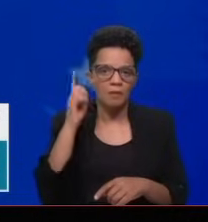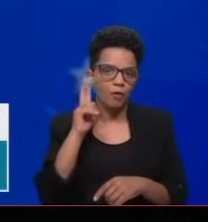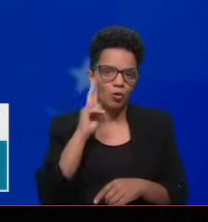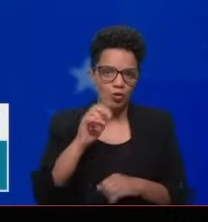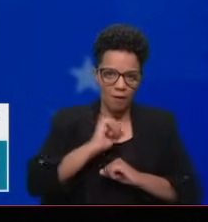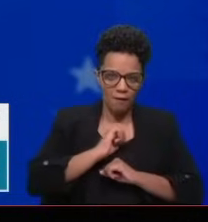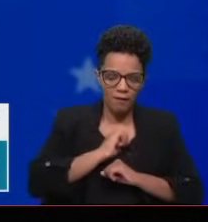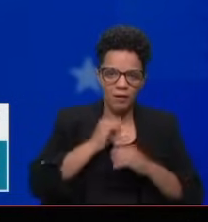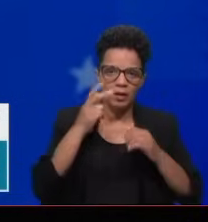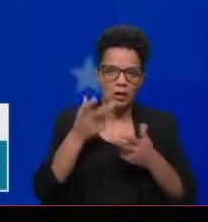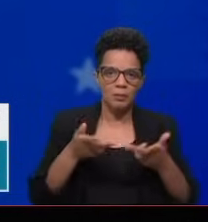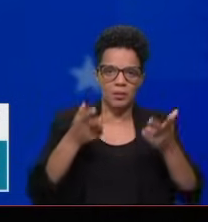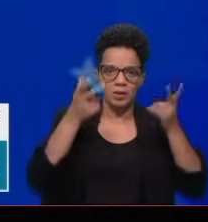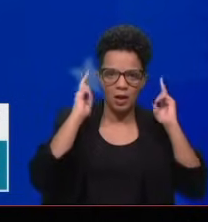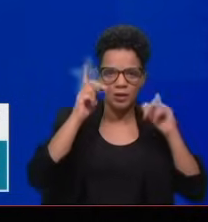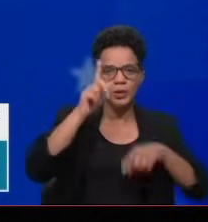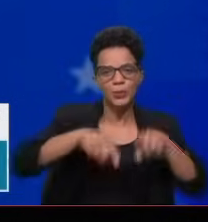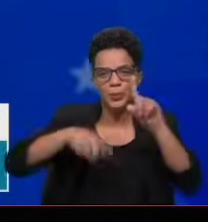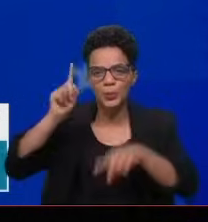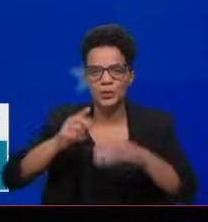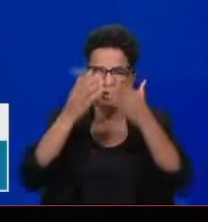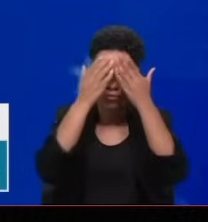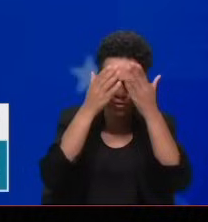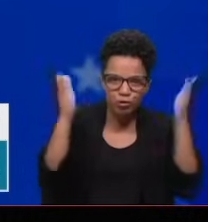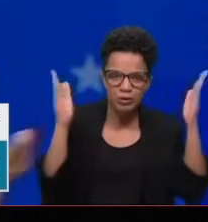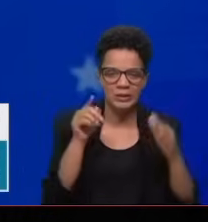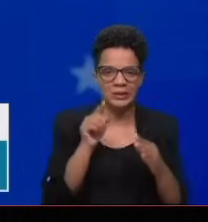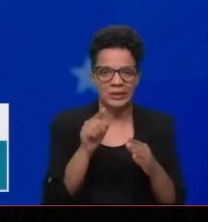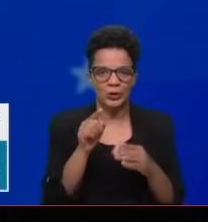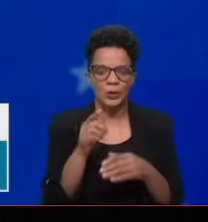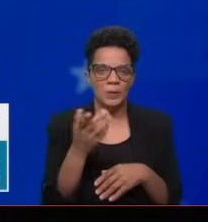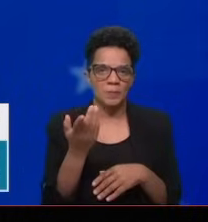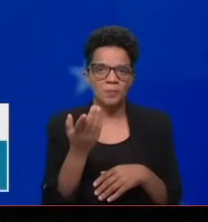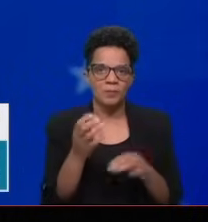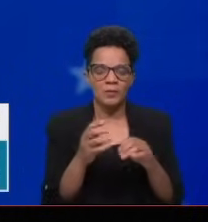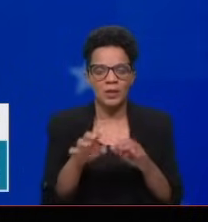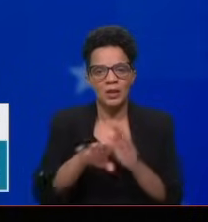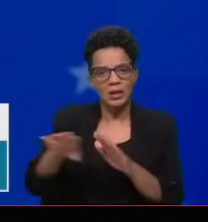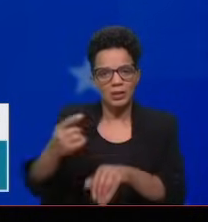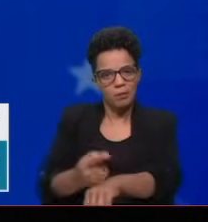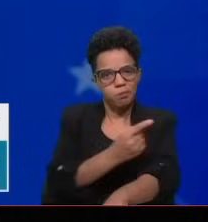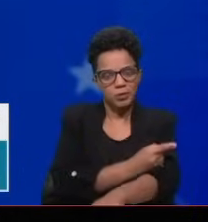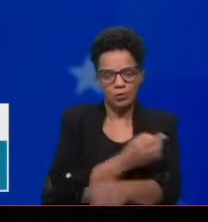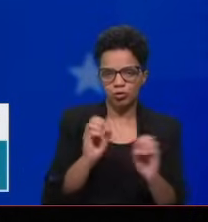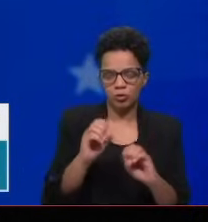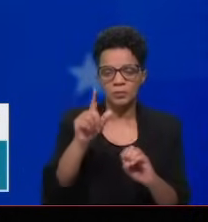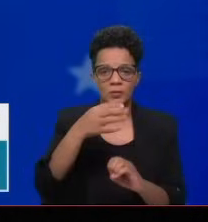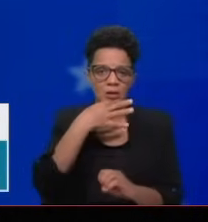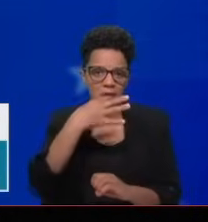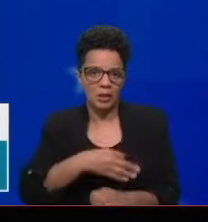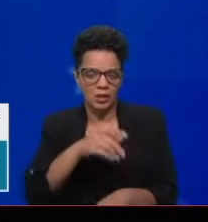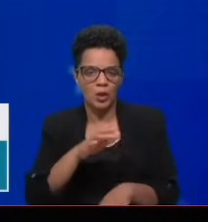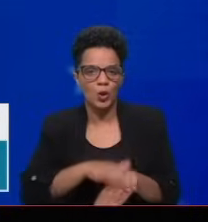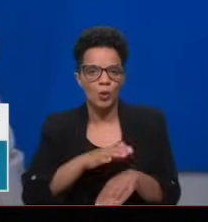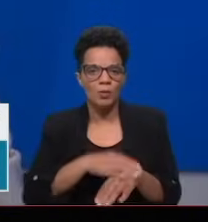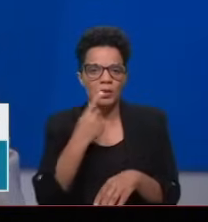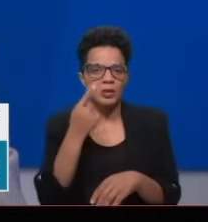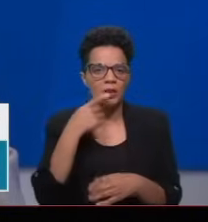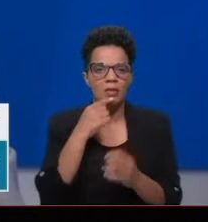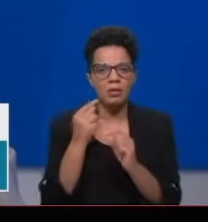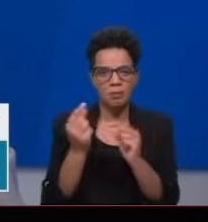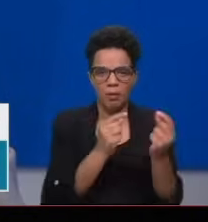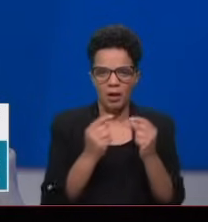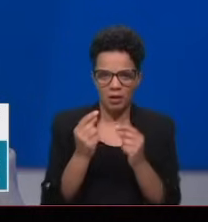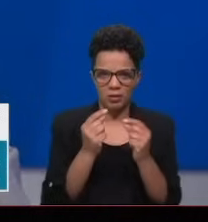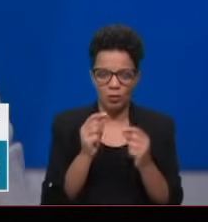Liberdade democracia diversidade E é isso que não vemos quando a Extrema direita fala está convencido e foi o Francisco que lançou este número no debate recente no